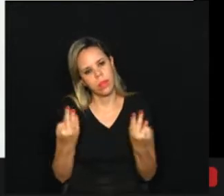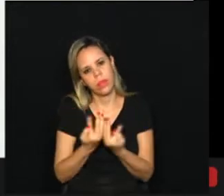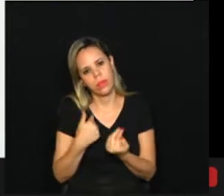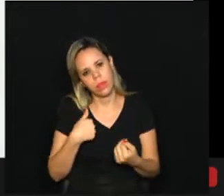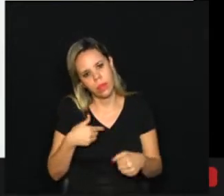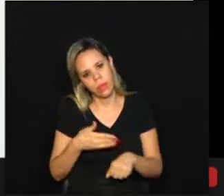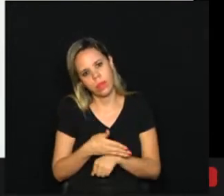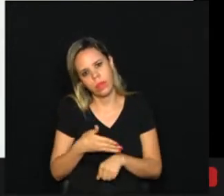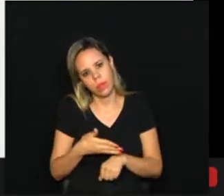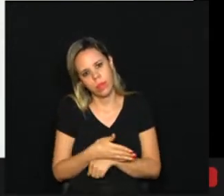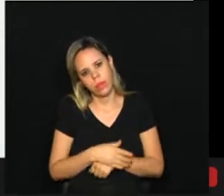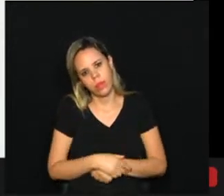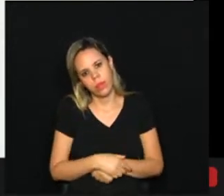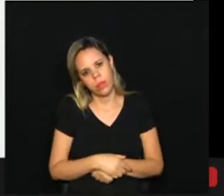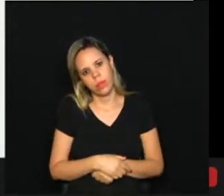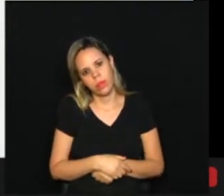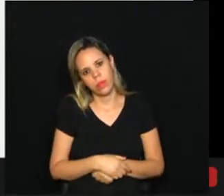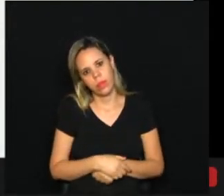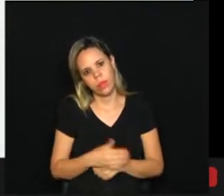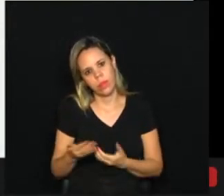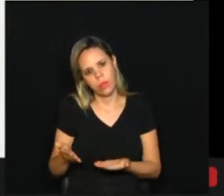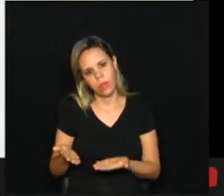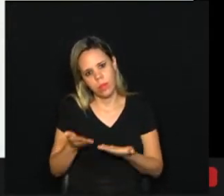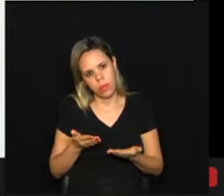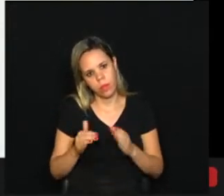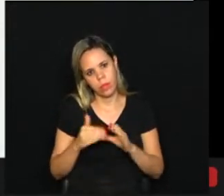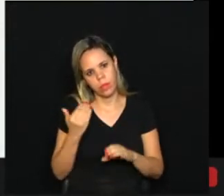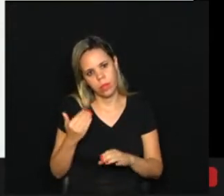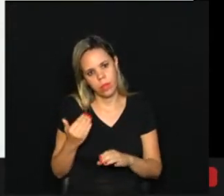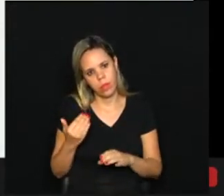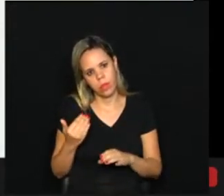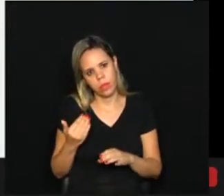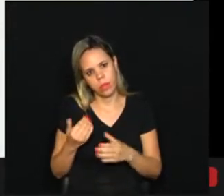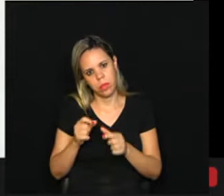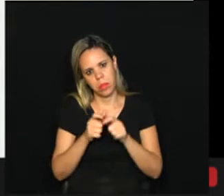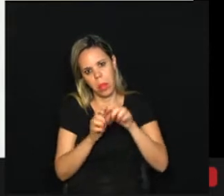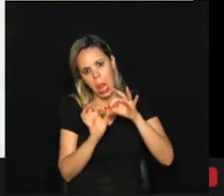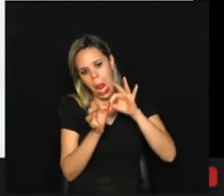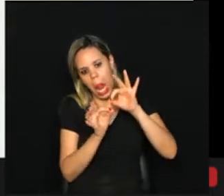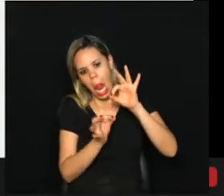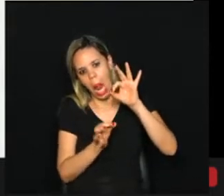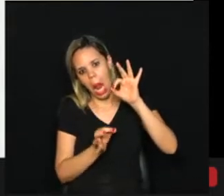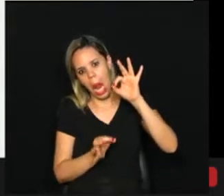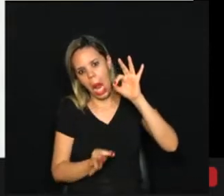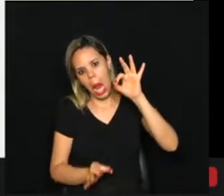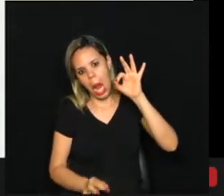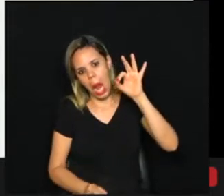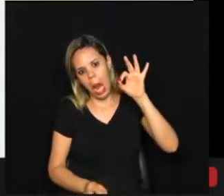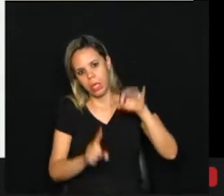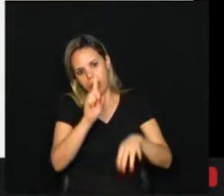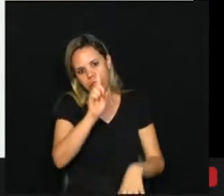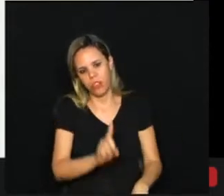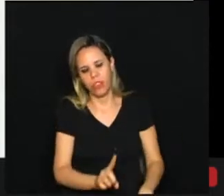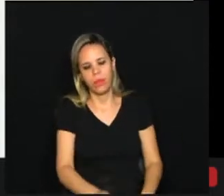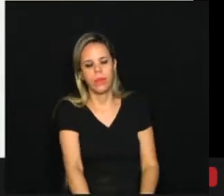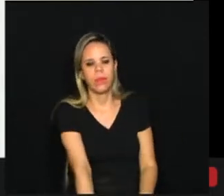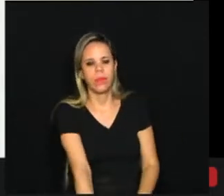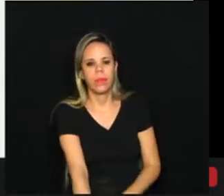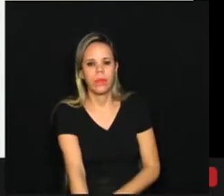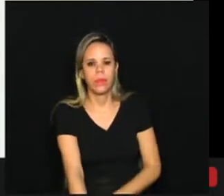também faço parte, nós recebemos uma mensagem muito grande dessa diretora,